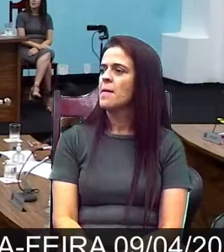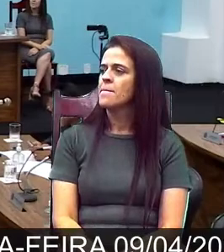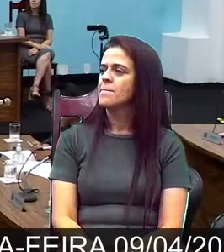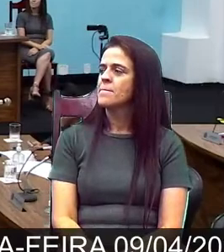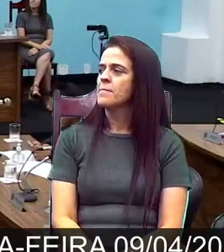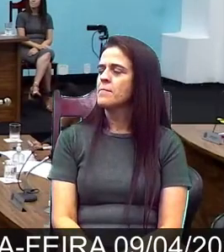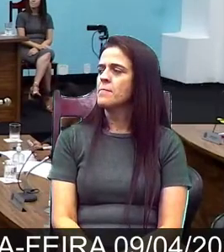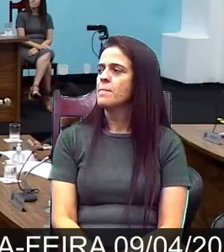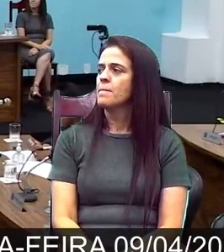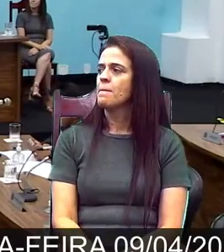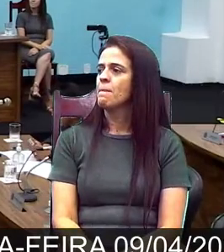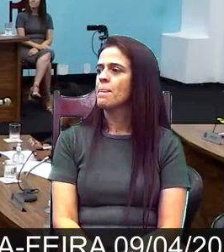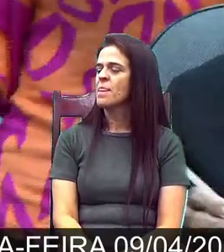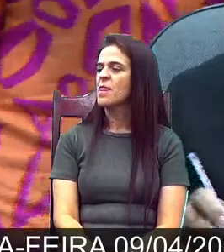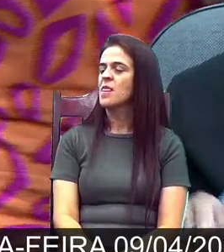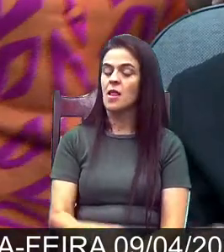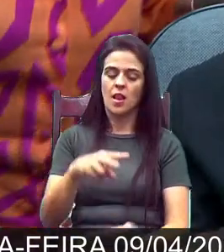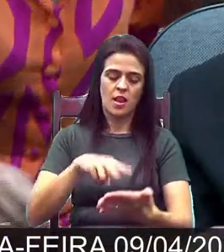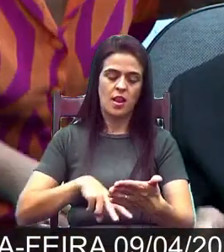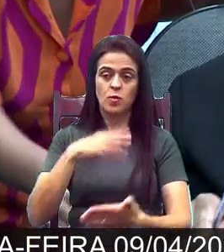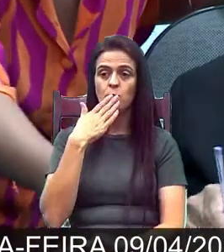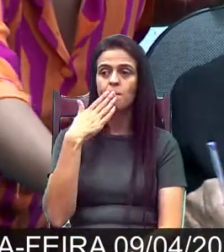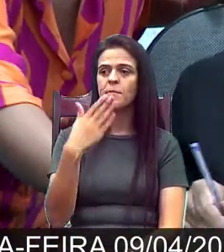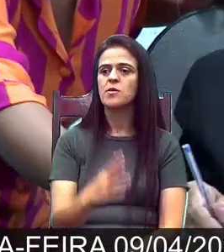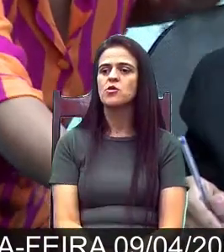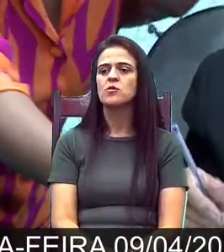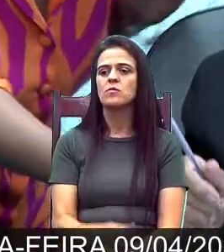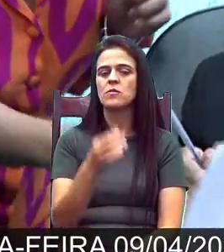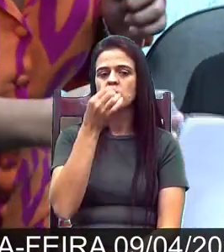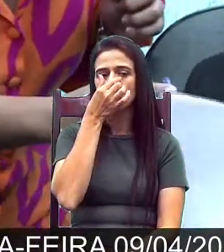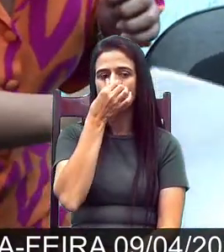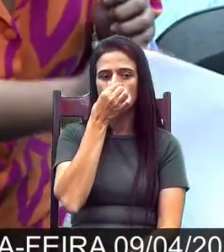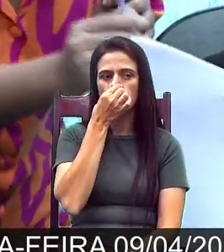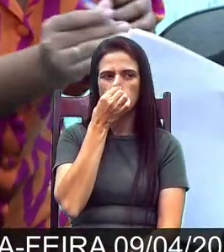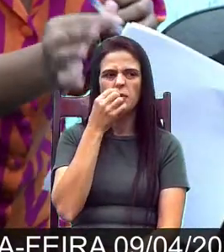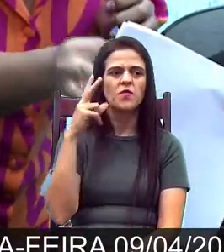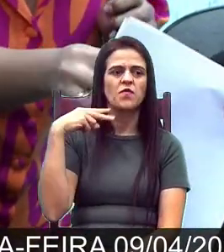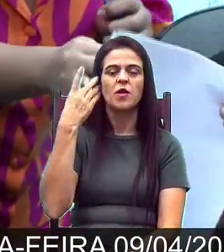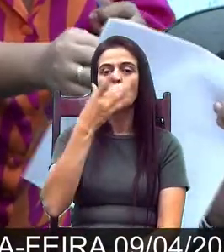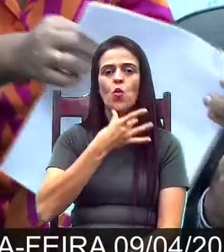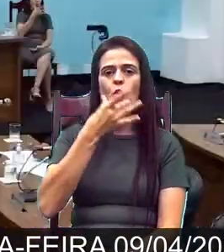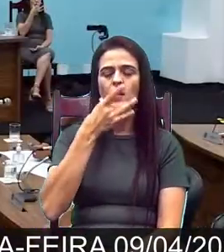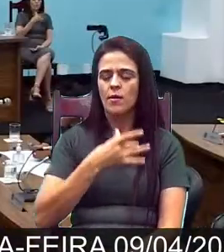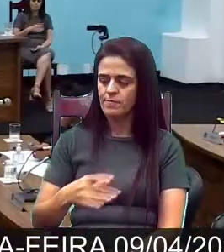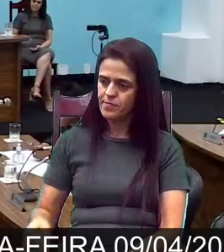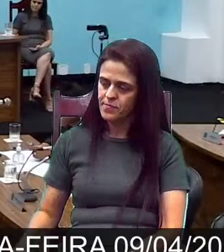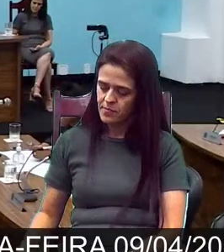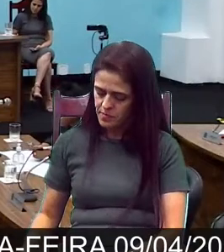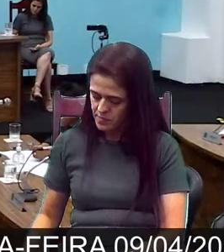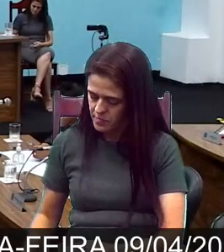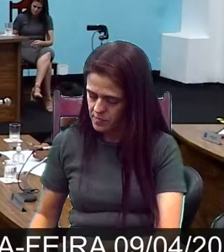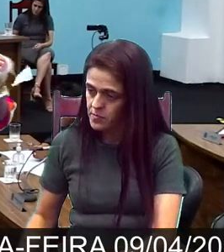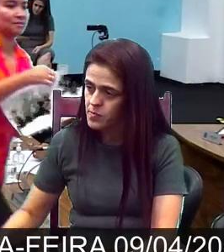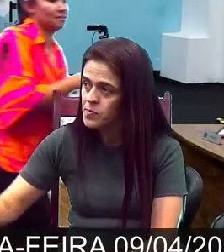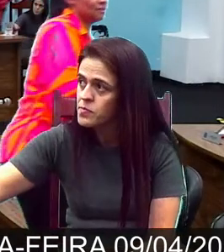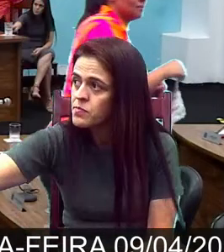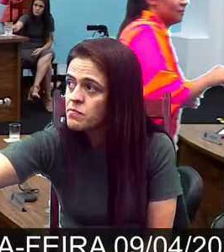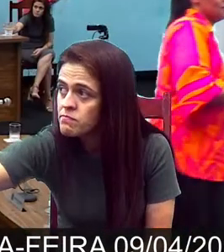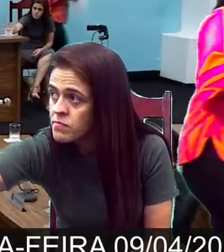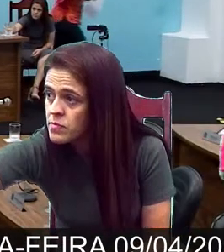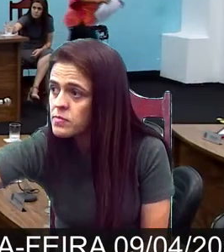Com a palavra, para as indicações, vereador Cacá dos Animais.